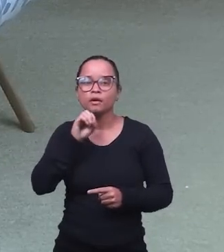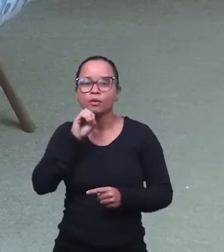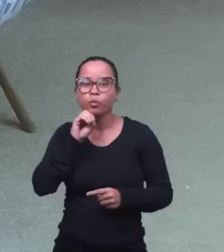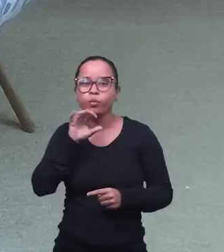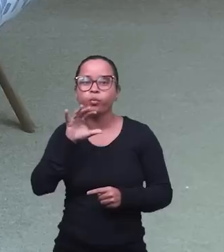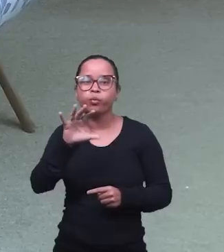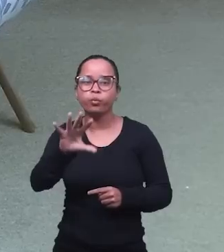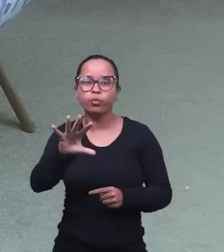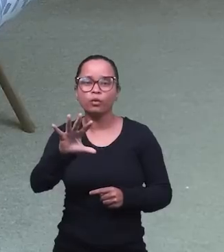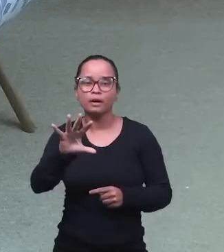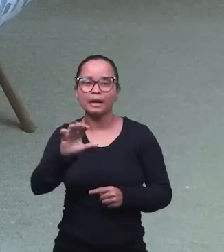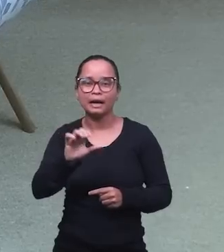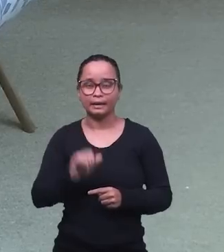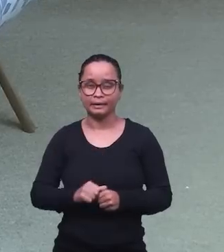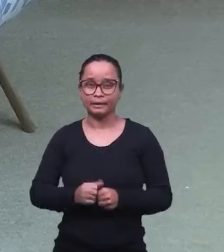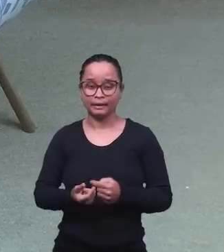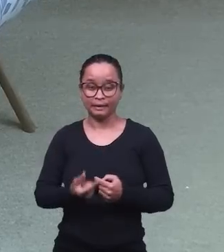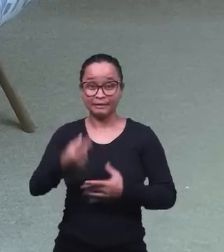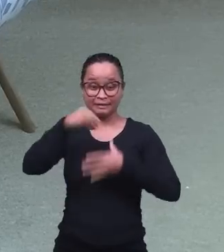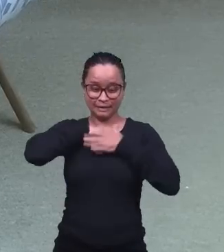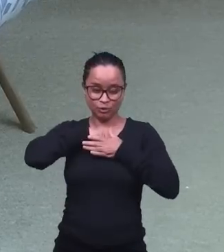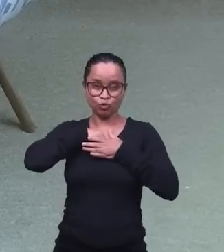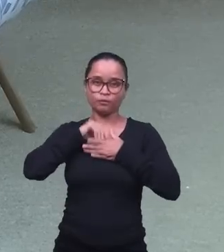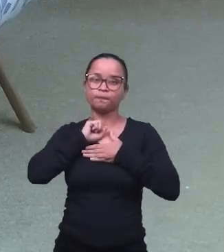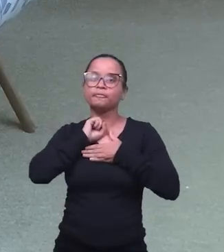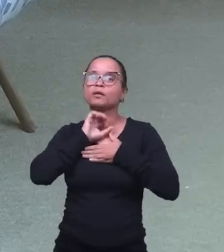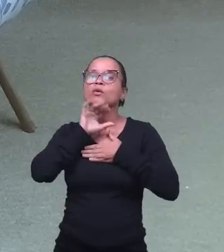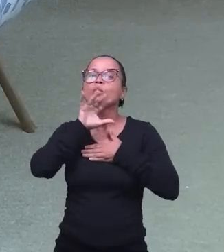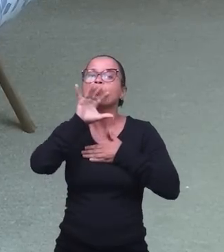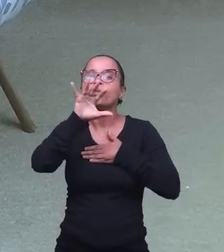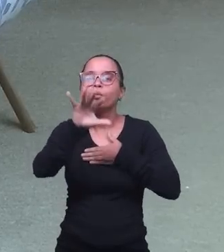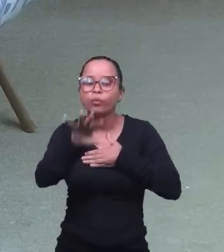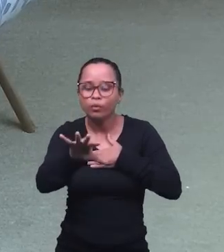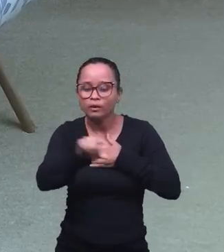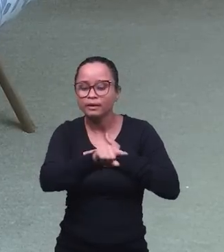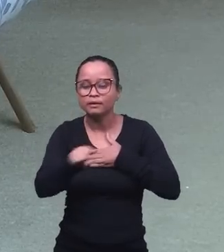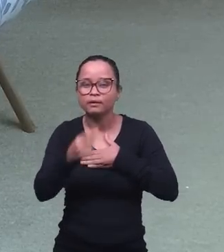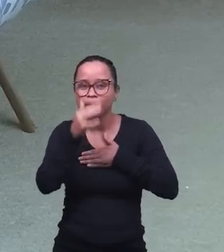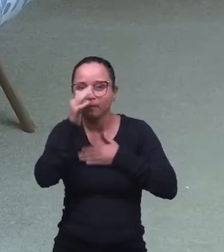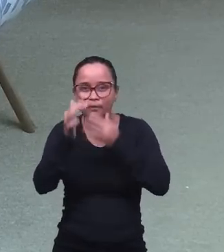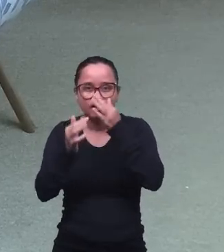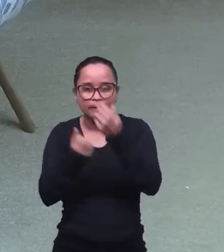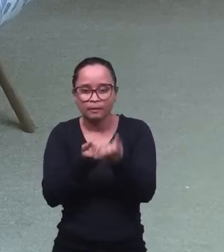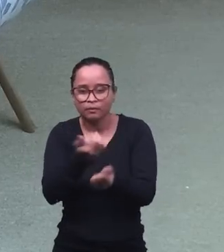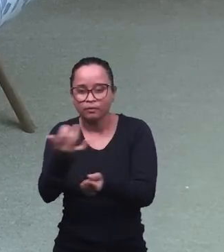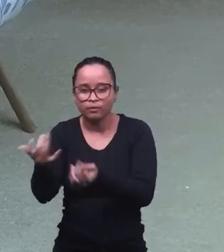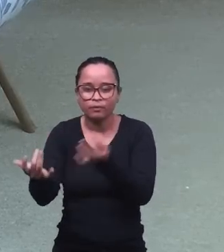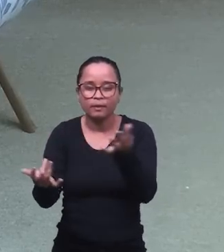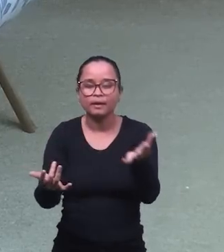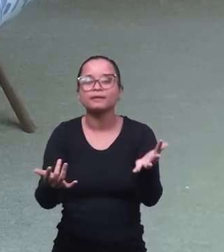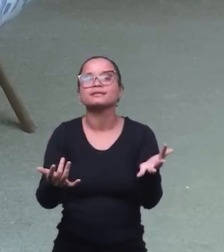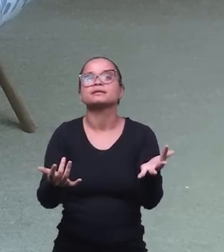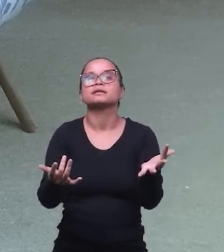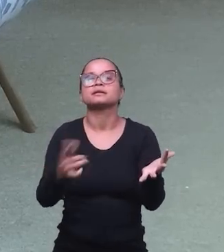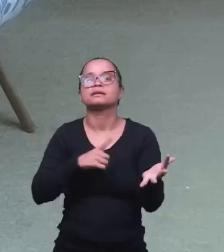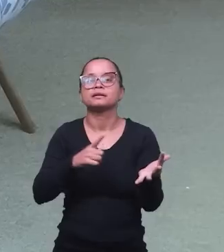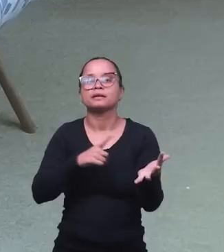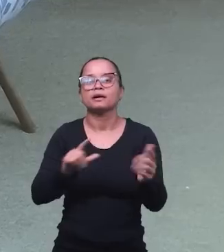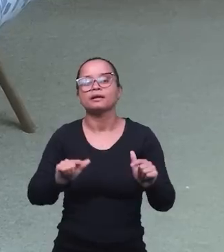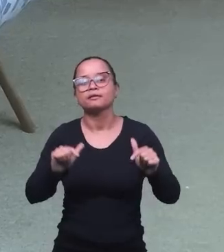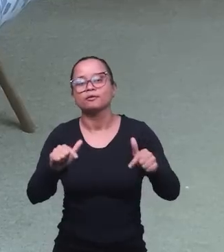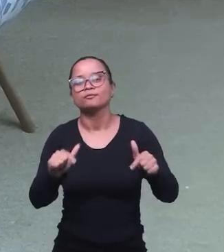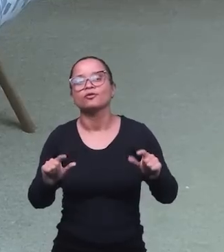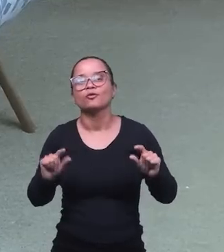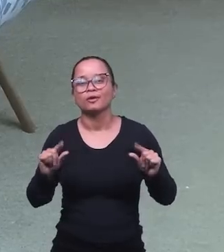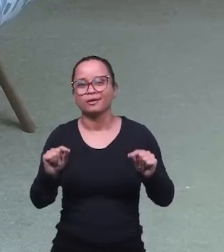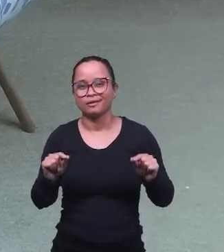do Senhor, é aquilo que vem do interior de Deus para trazer ao jardim para que ele floresça. Ou seja, é a ação dos